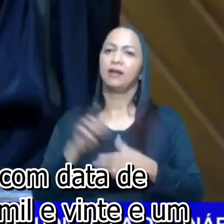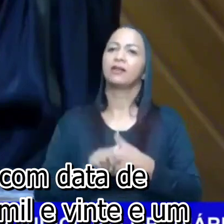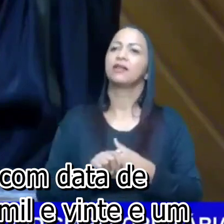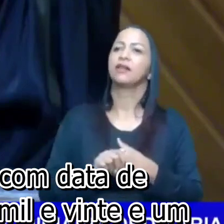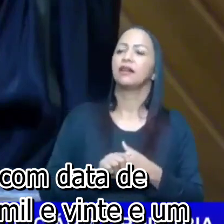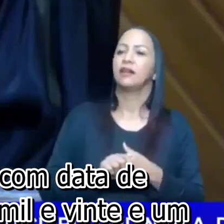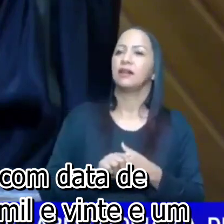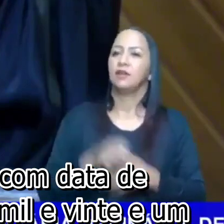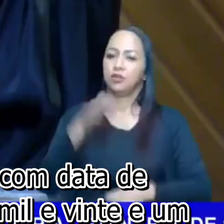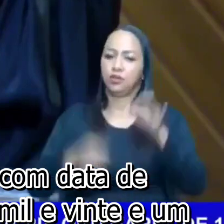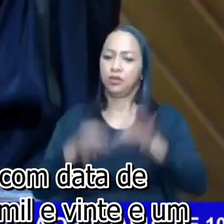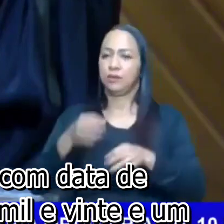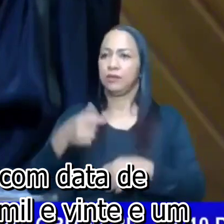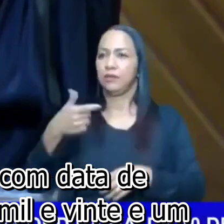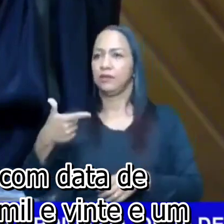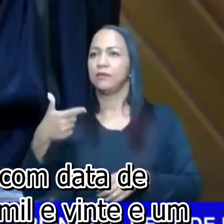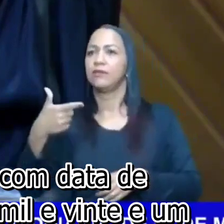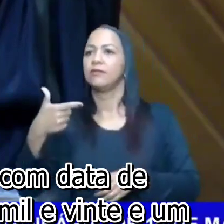de